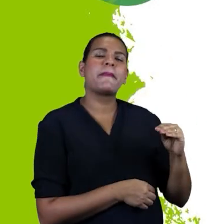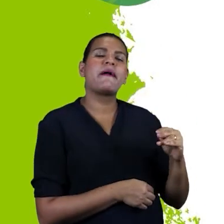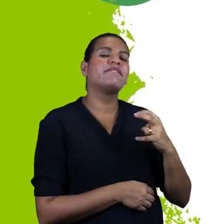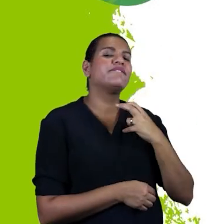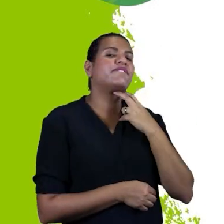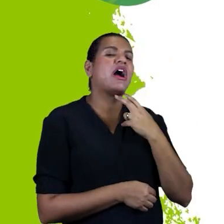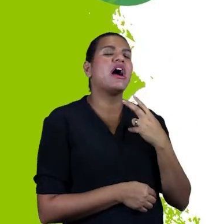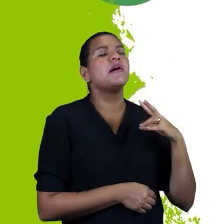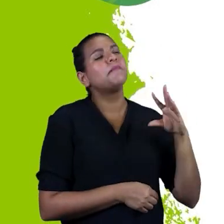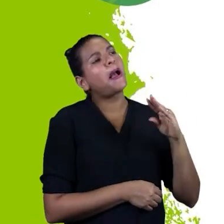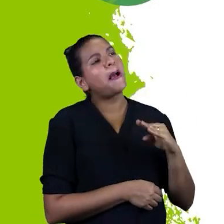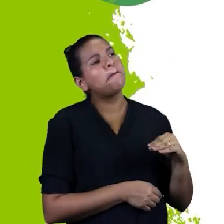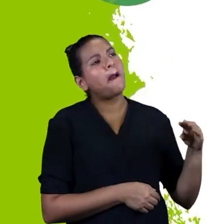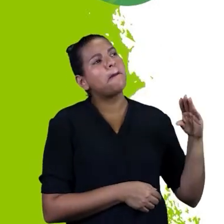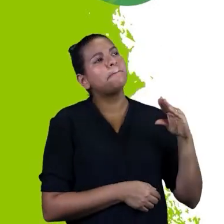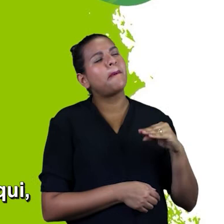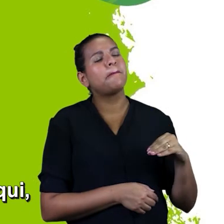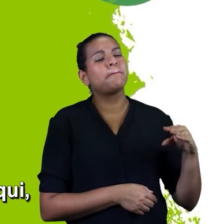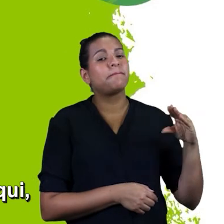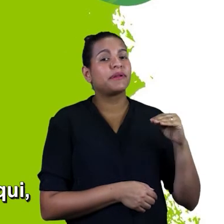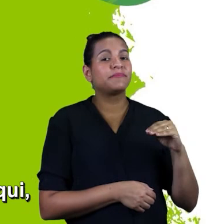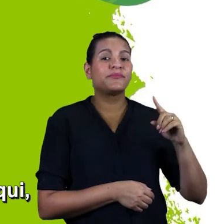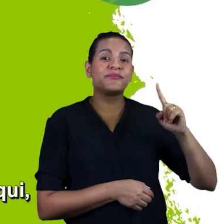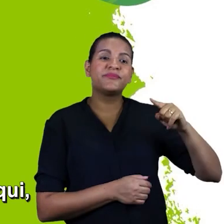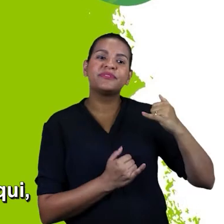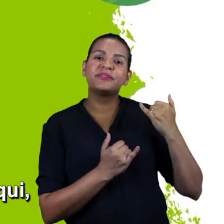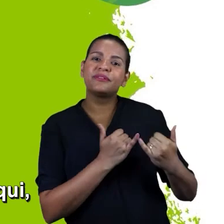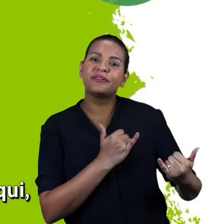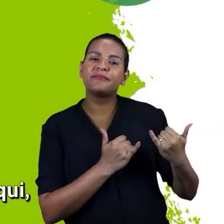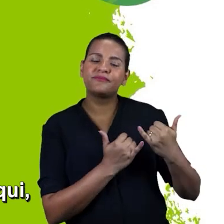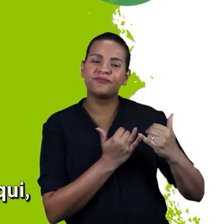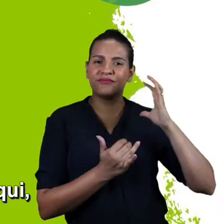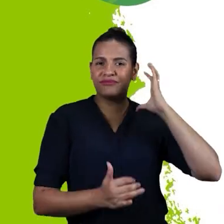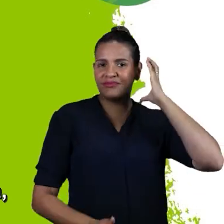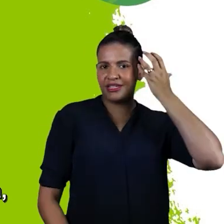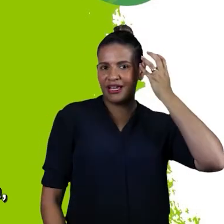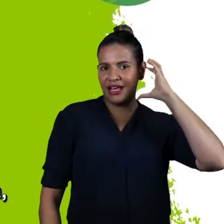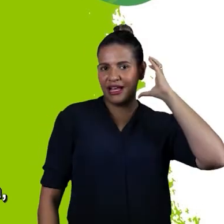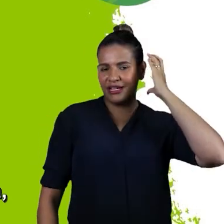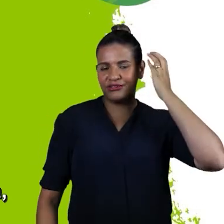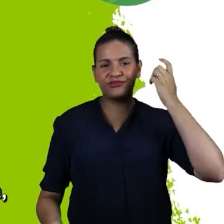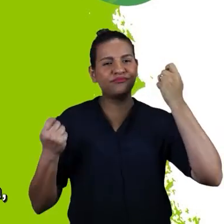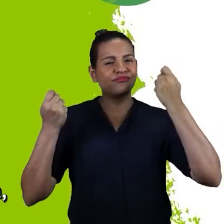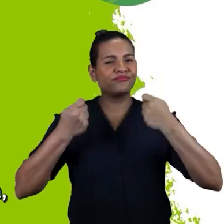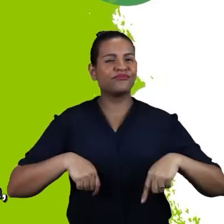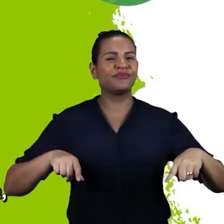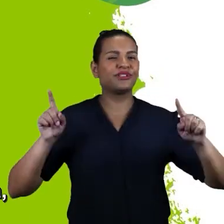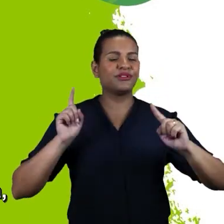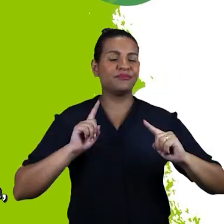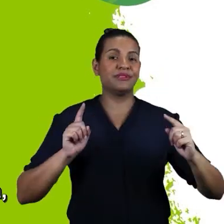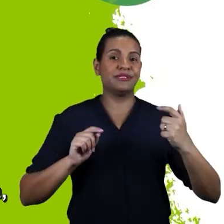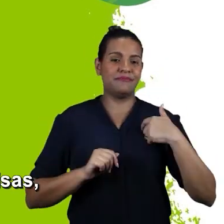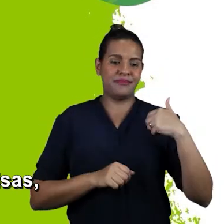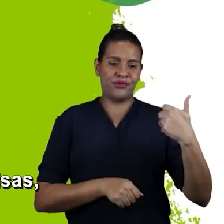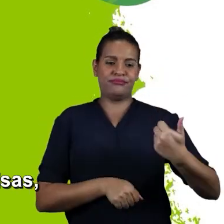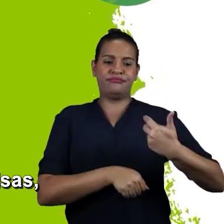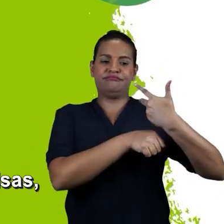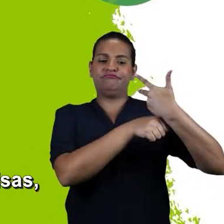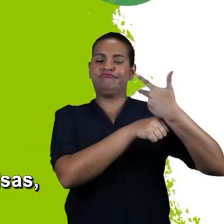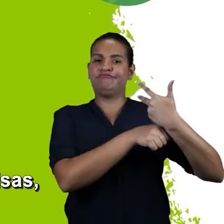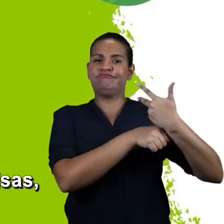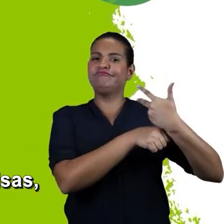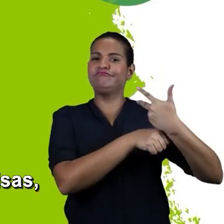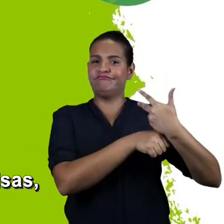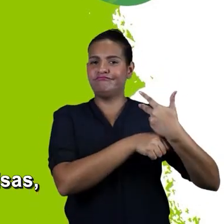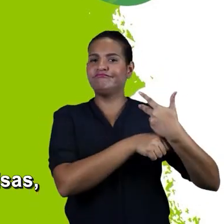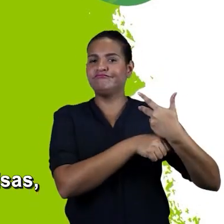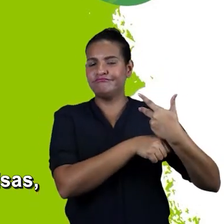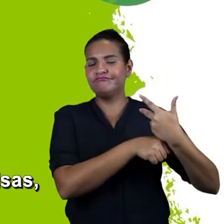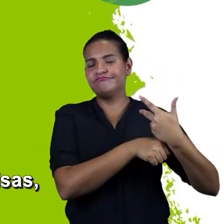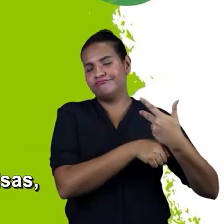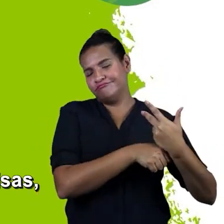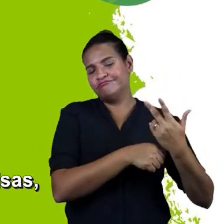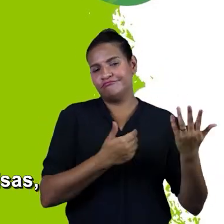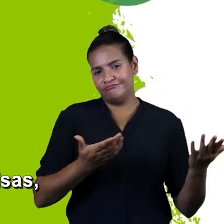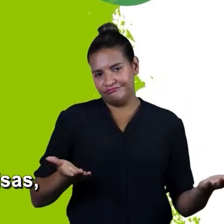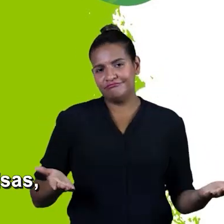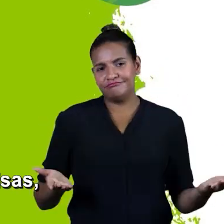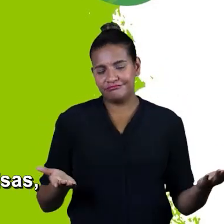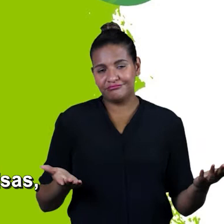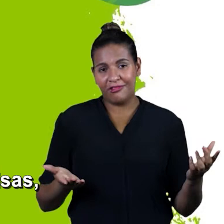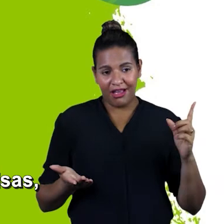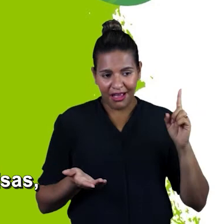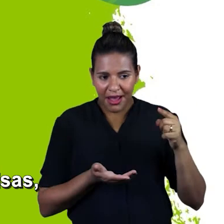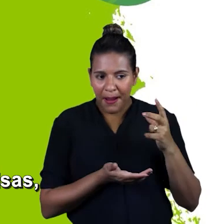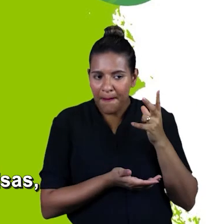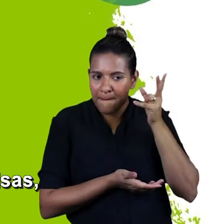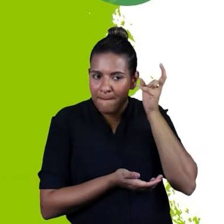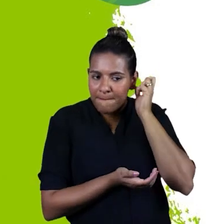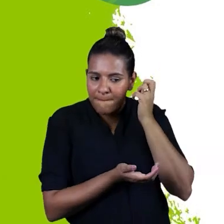as quais nada mais é que um bate-papo, uma conversa como nós temos aqui, de maneira radiofônica, ou seja, onde eu não exija, entre outras coisas, a